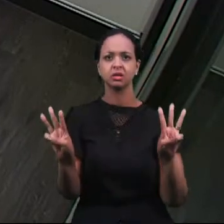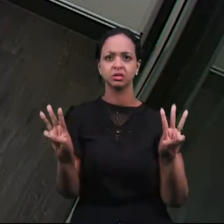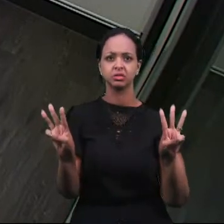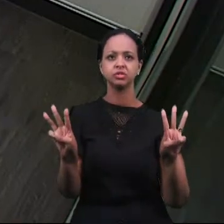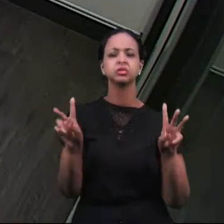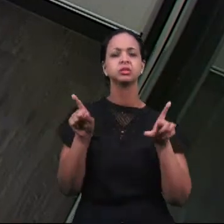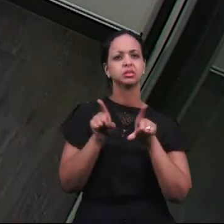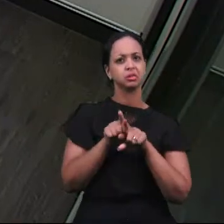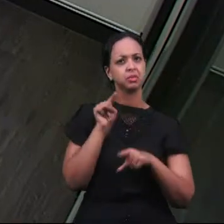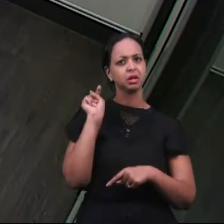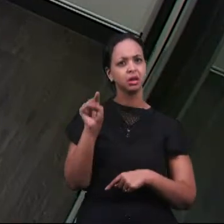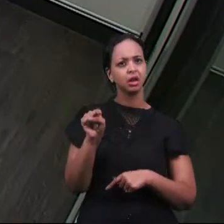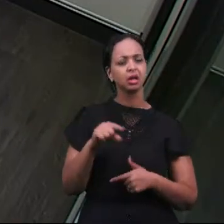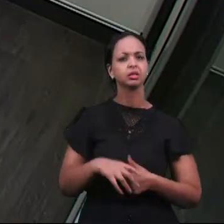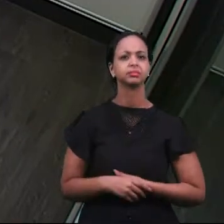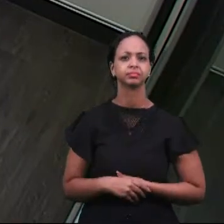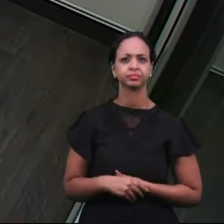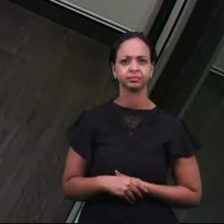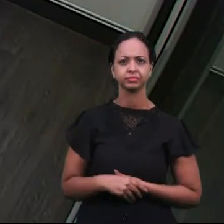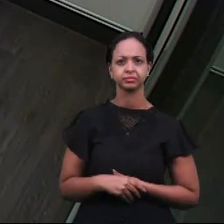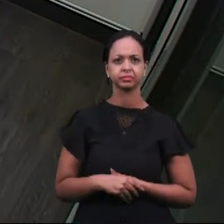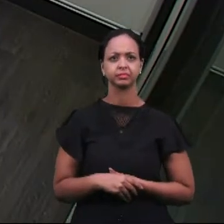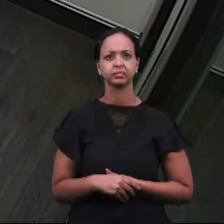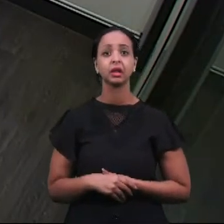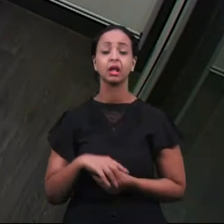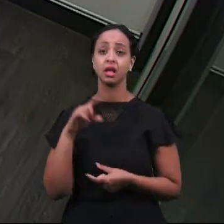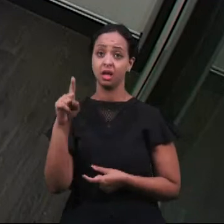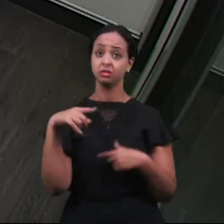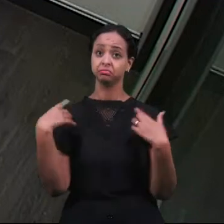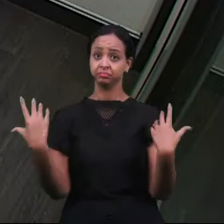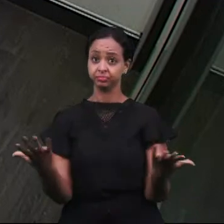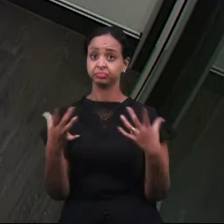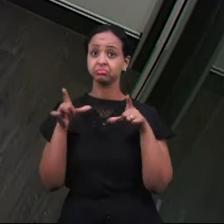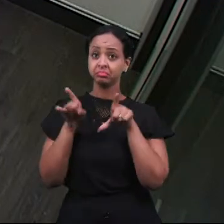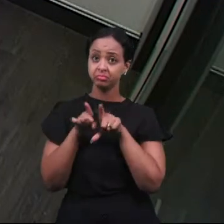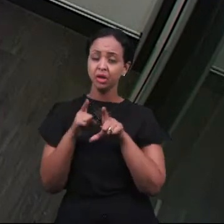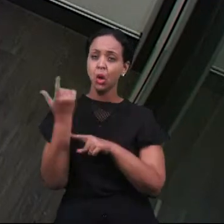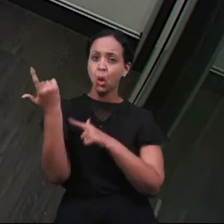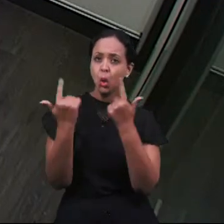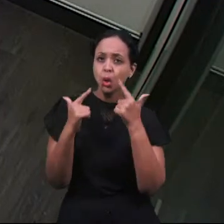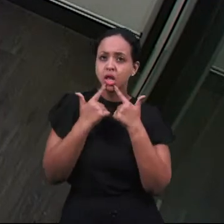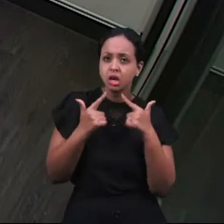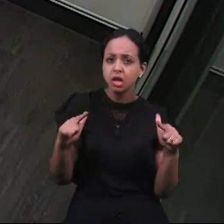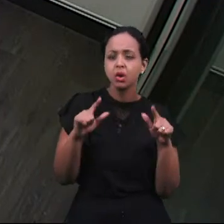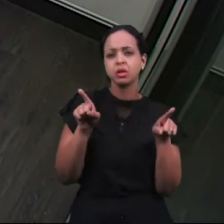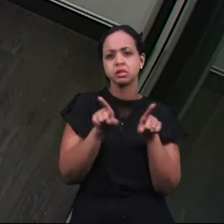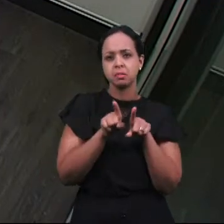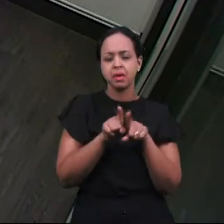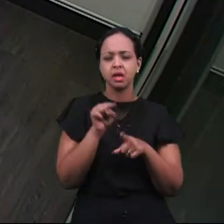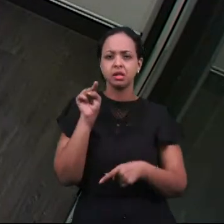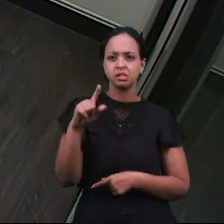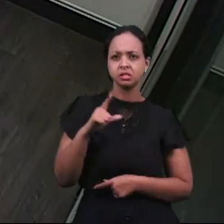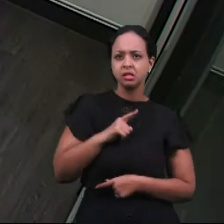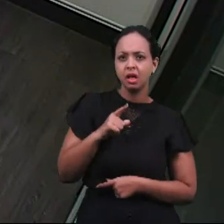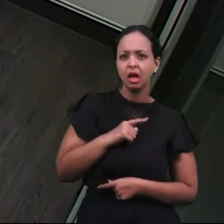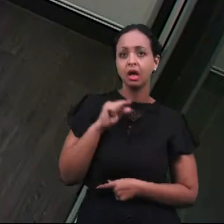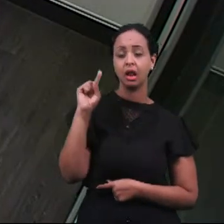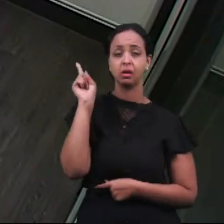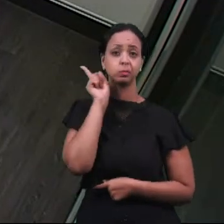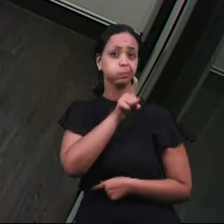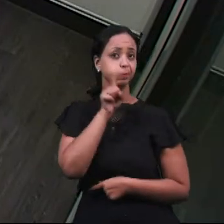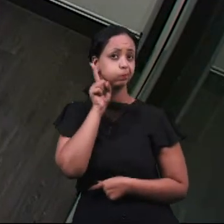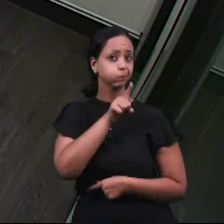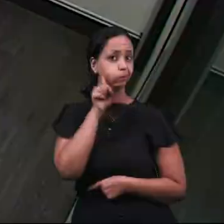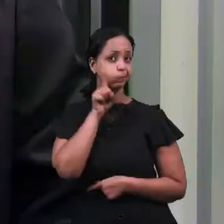língua, ele tem a tradução automática do Google e tem outras línguas também, que nós temos equipe nos Estados Unidos